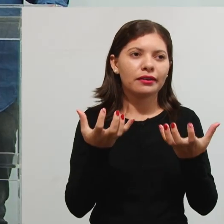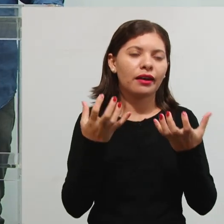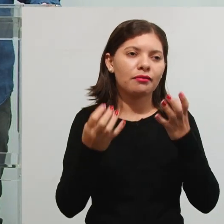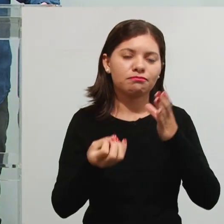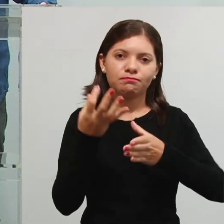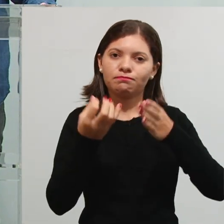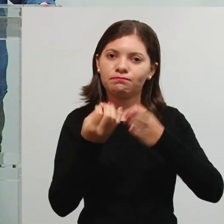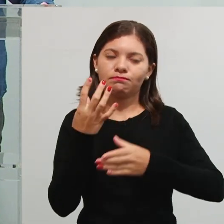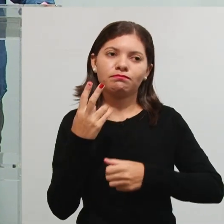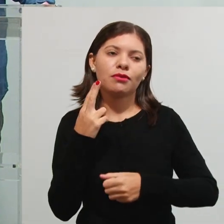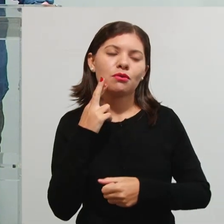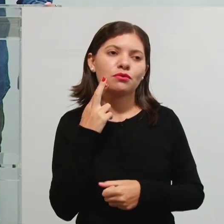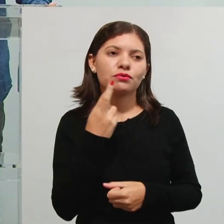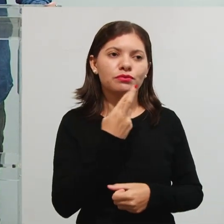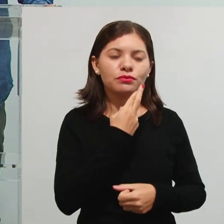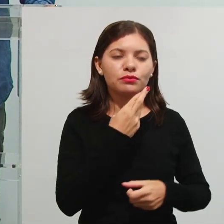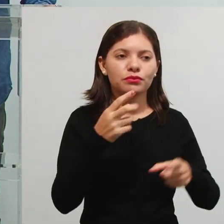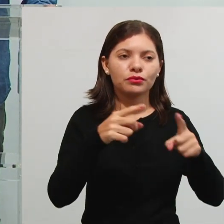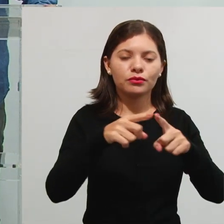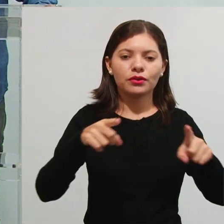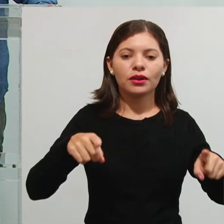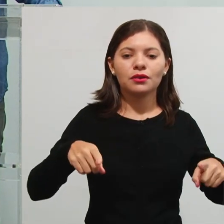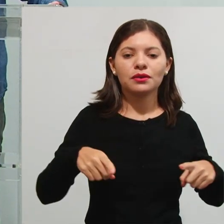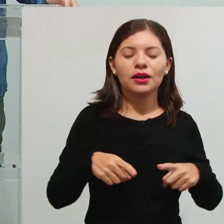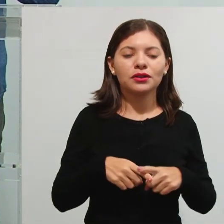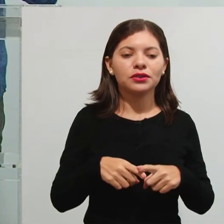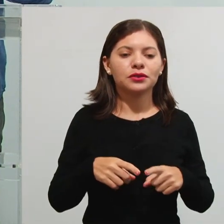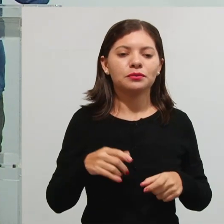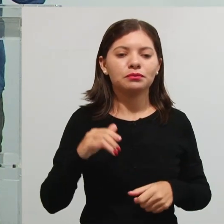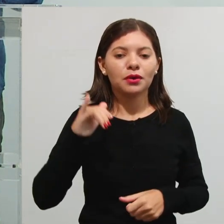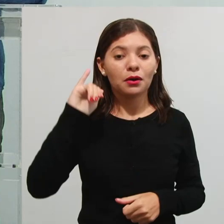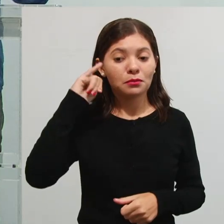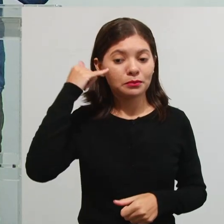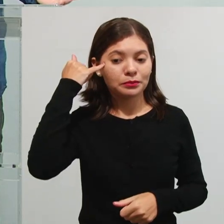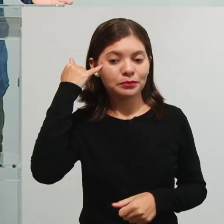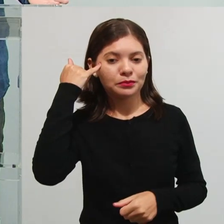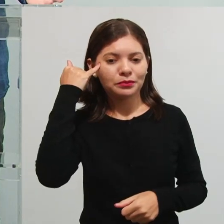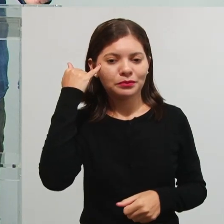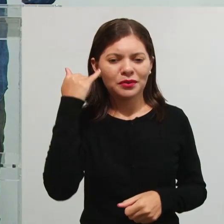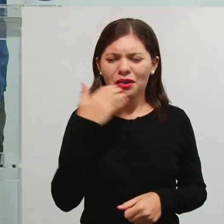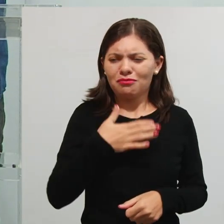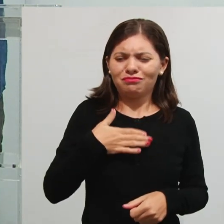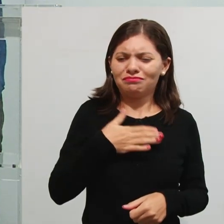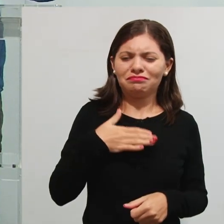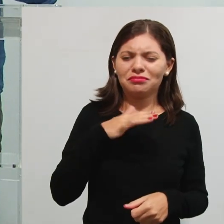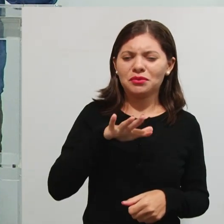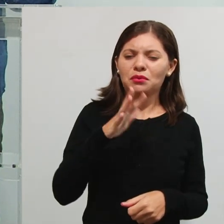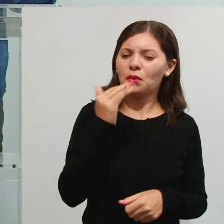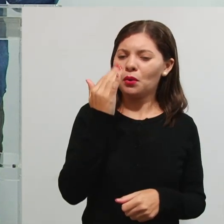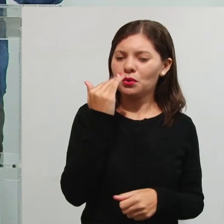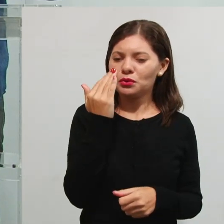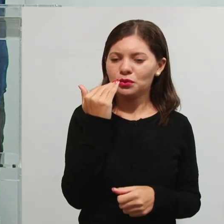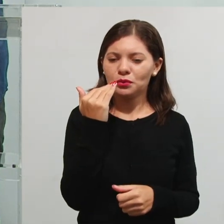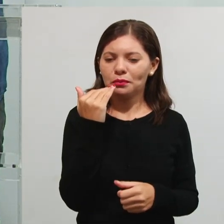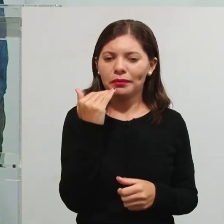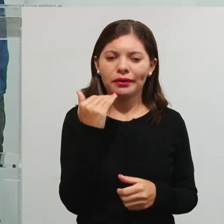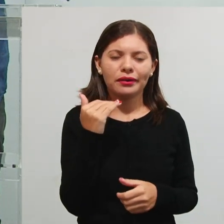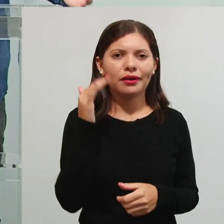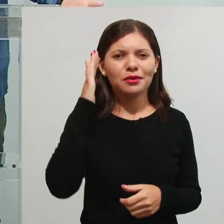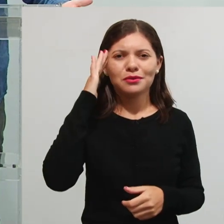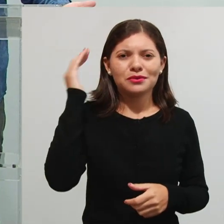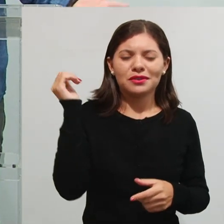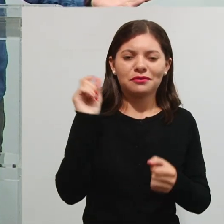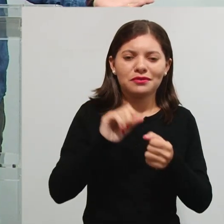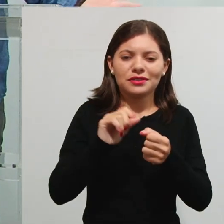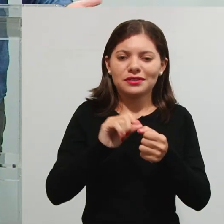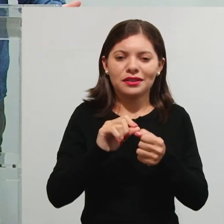um restaurante de comida japonesa, mas você não gosta de comer comida japonesa, nem sabe como faz, nem nunca